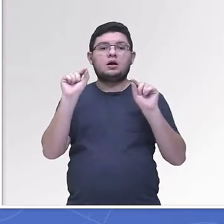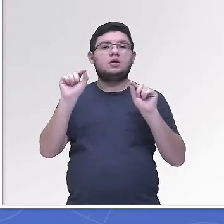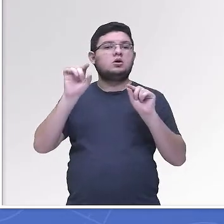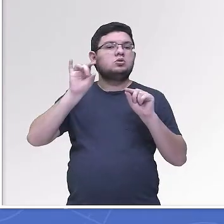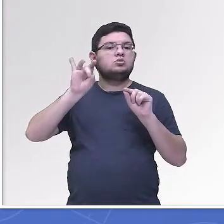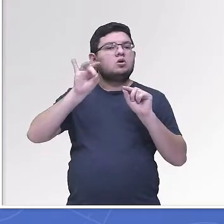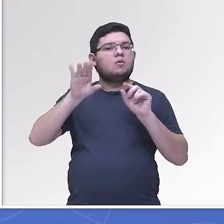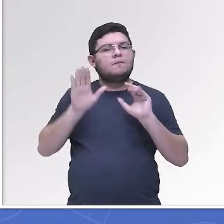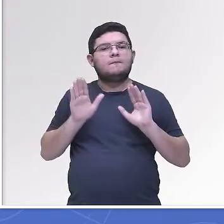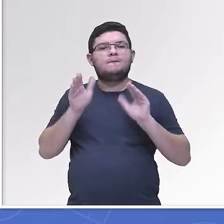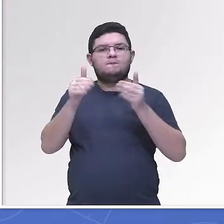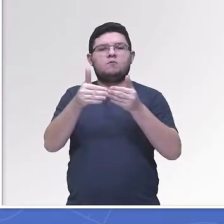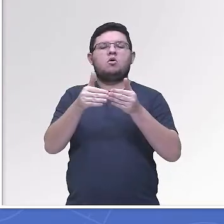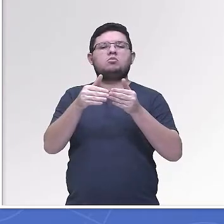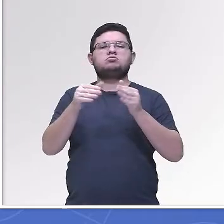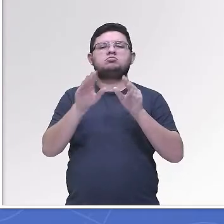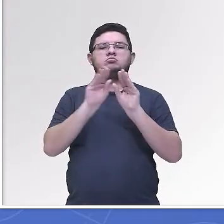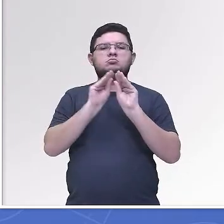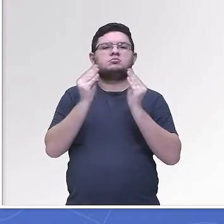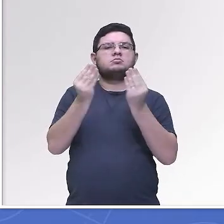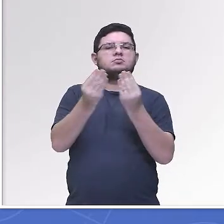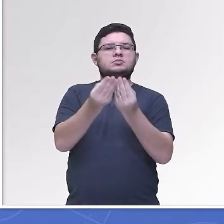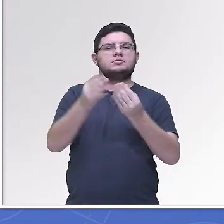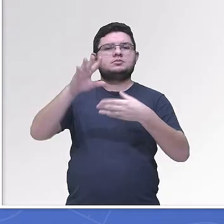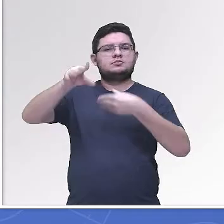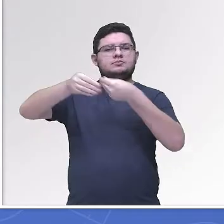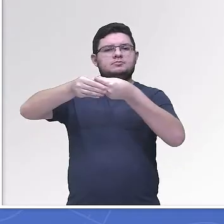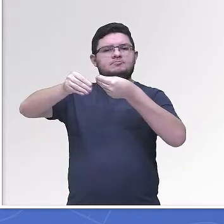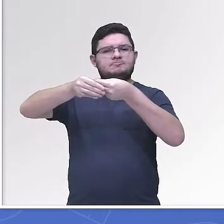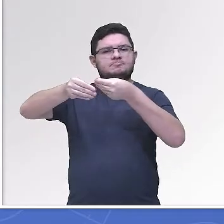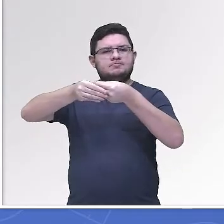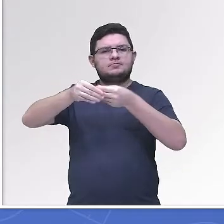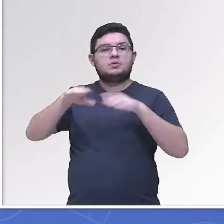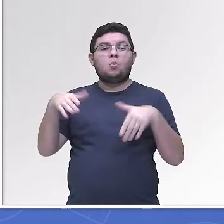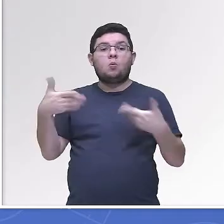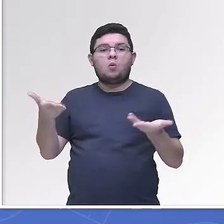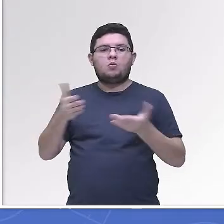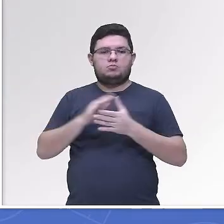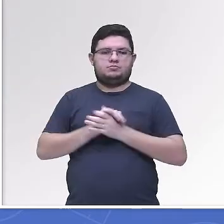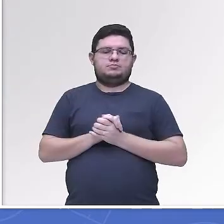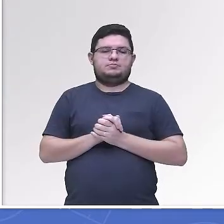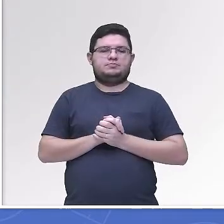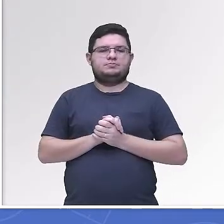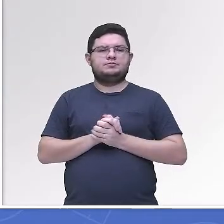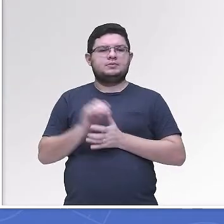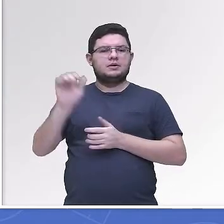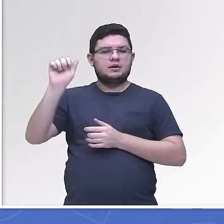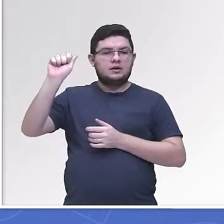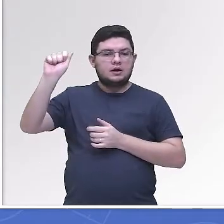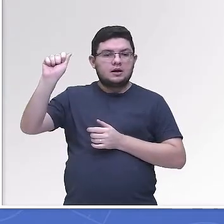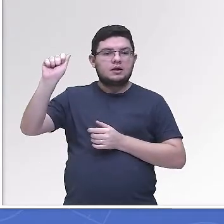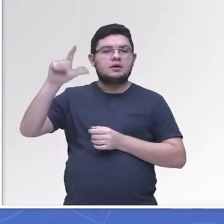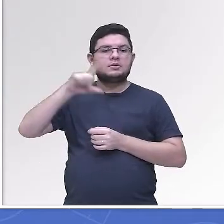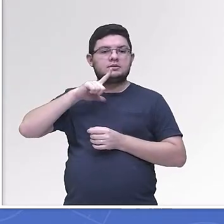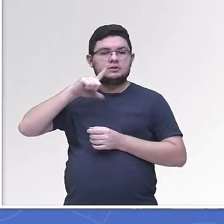substâncias compostas. Na letra A, nós temos